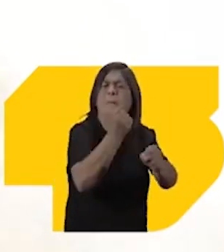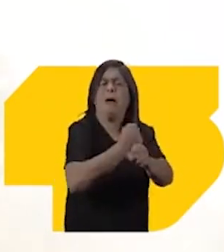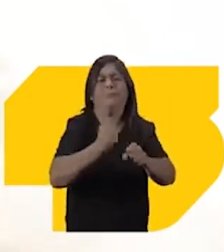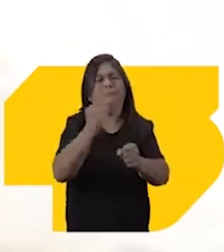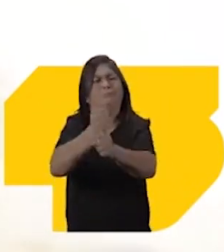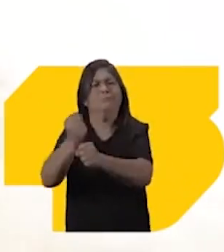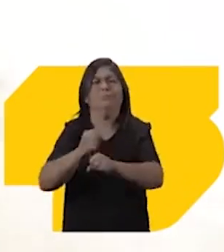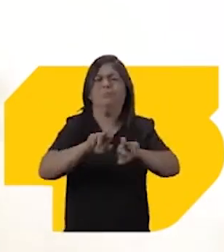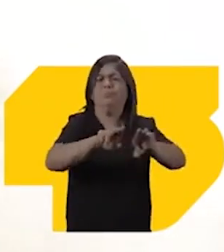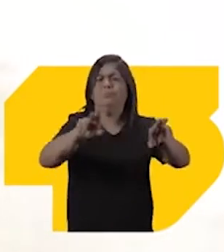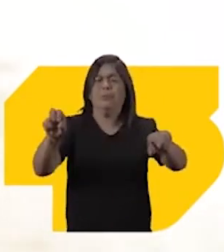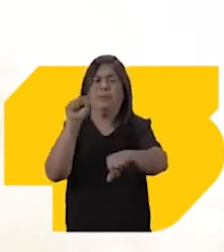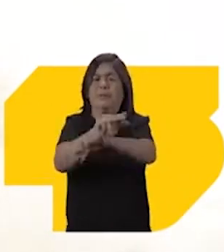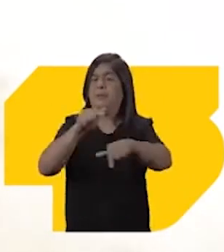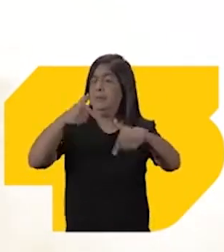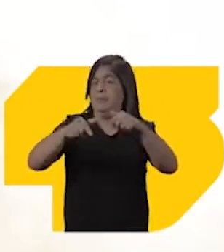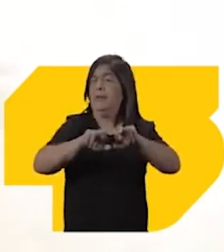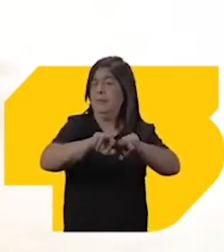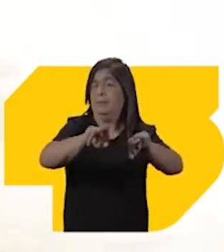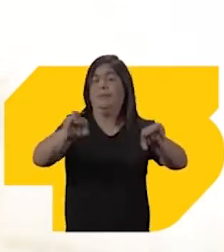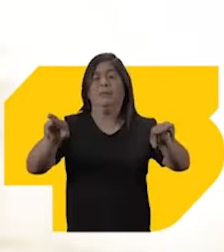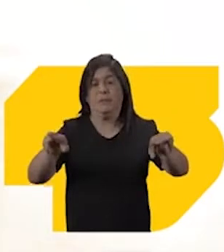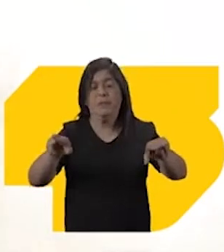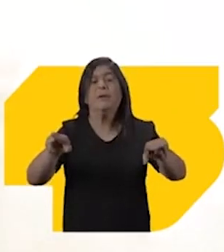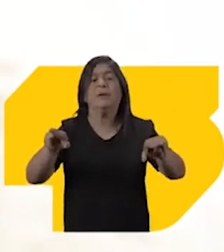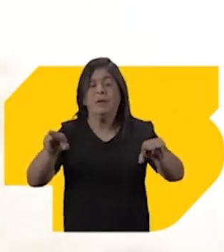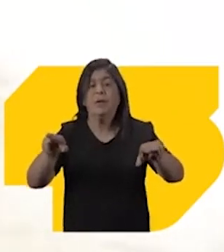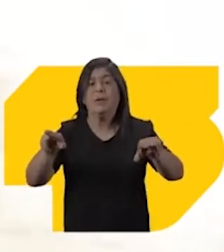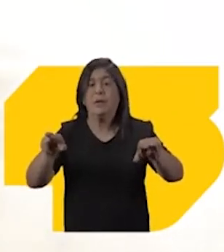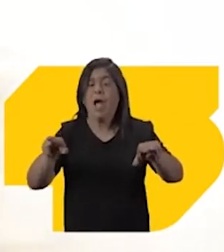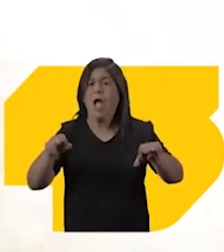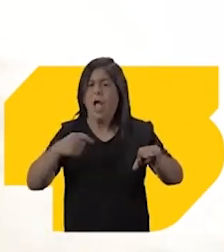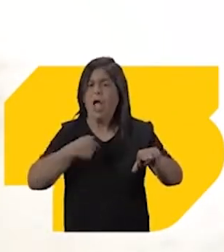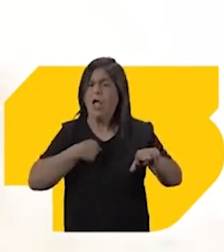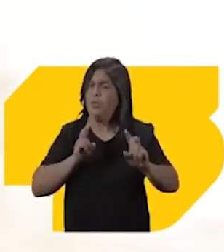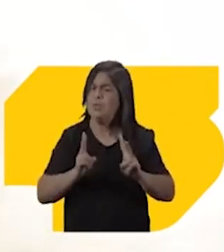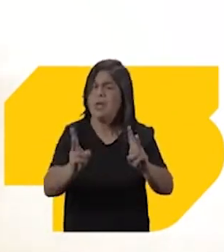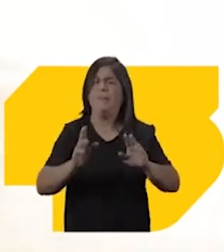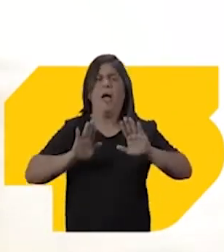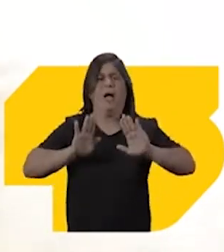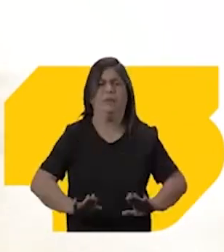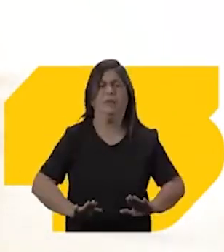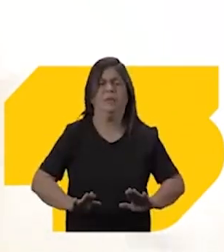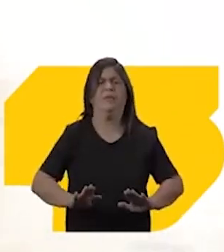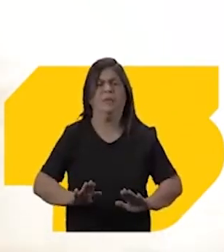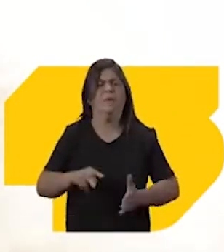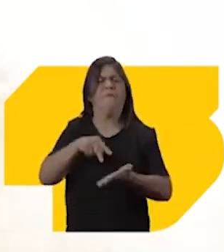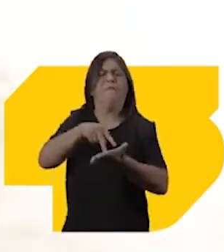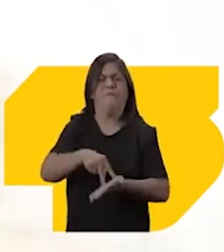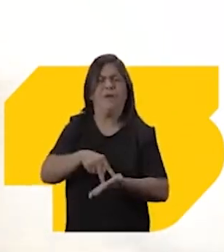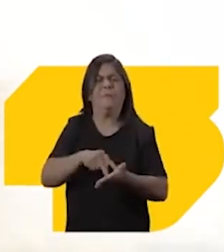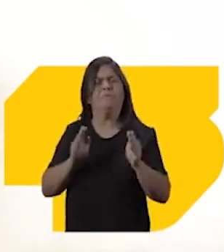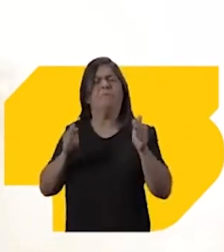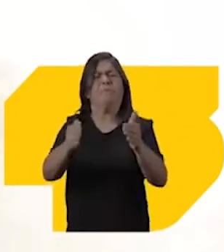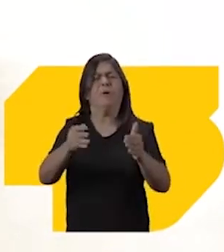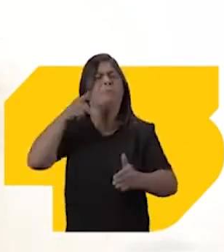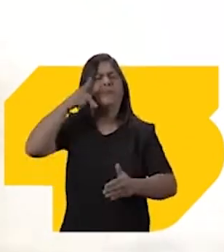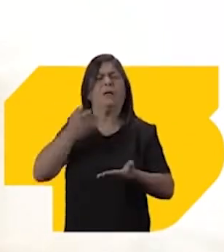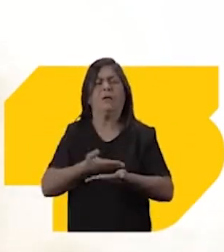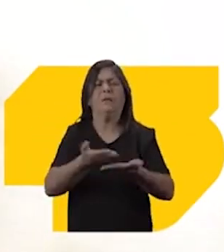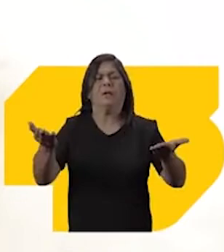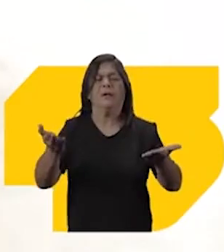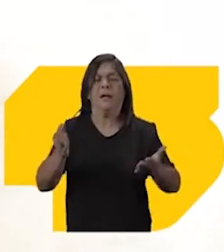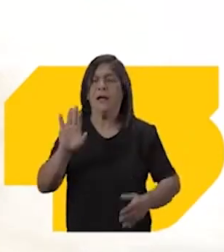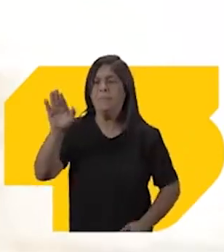para garantir obras e investimentos que gerem emprego e renda para as pessoas. É assim que vou seguir em frente. Firme e com